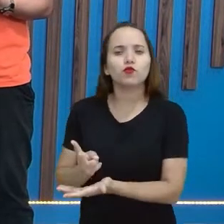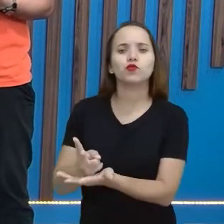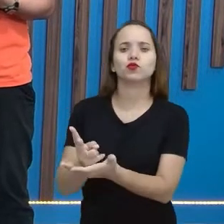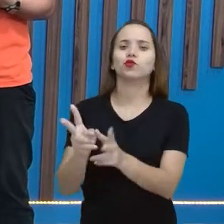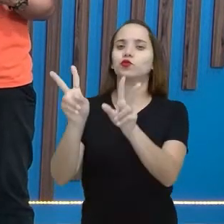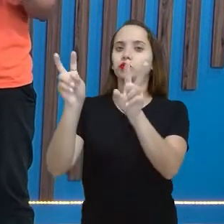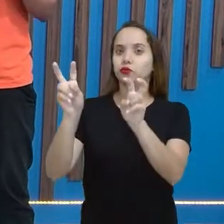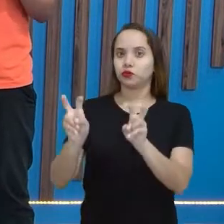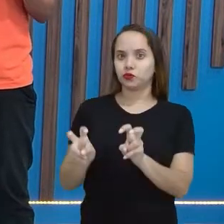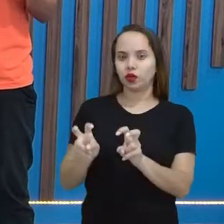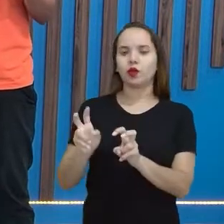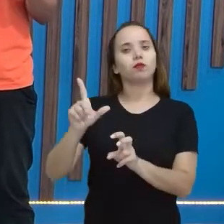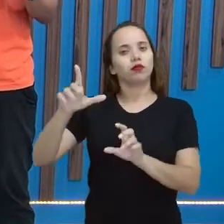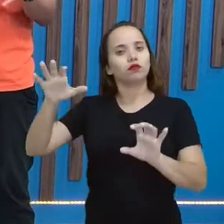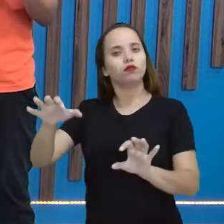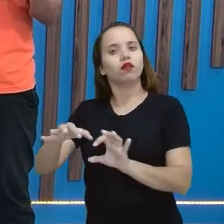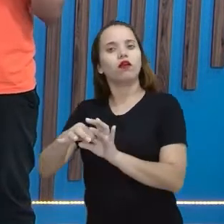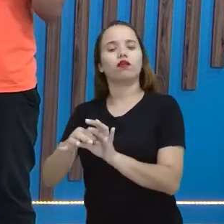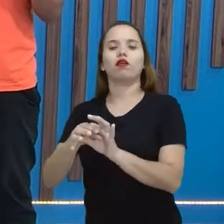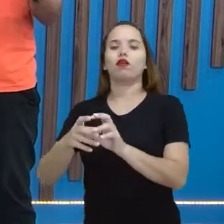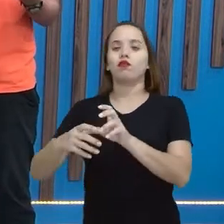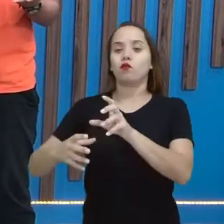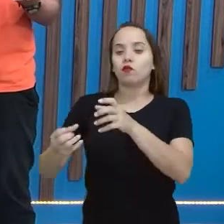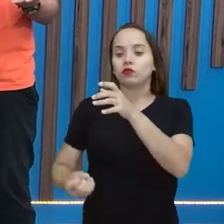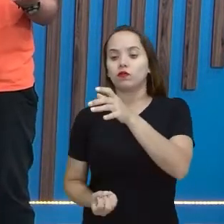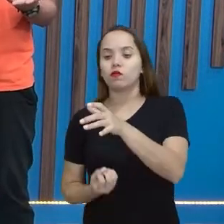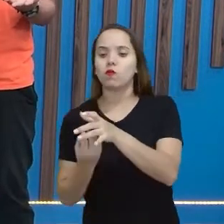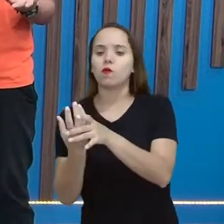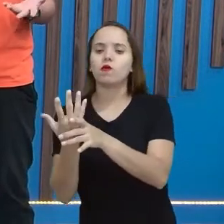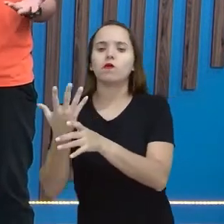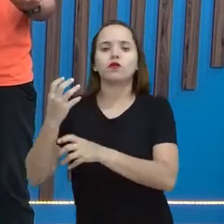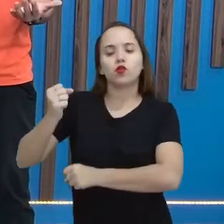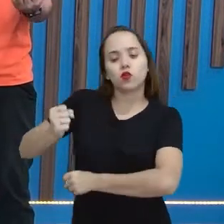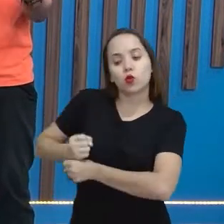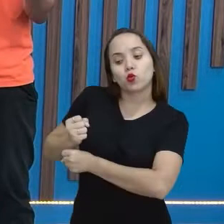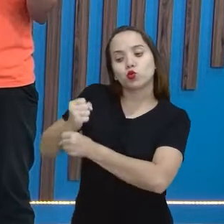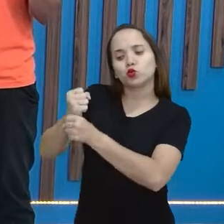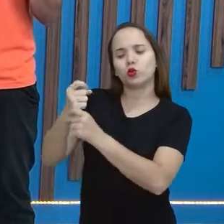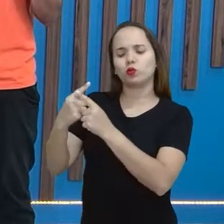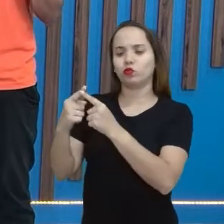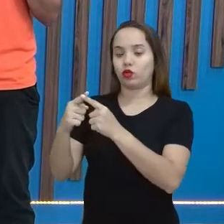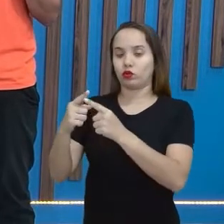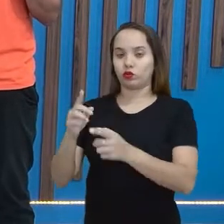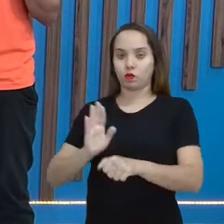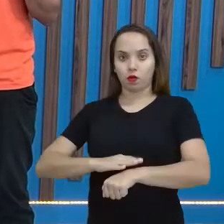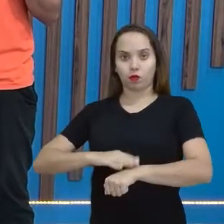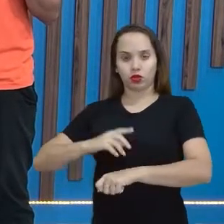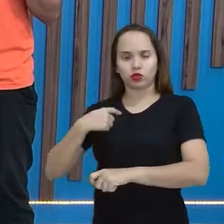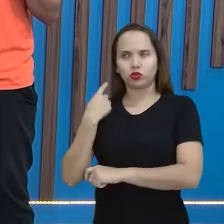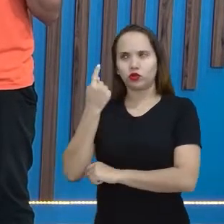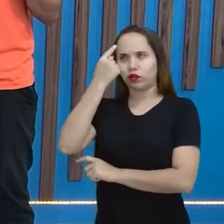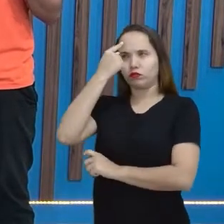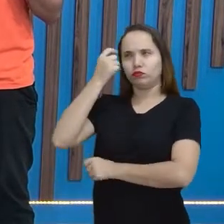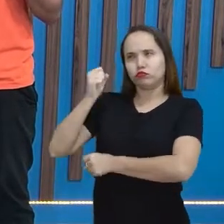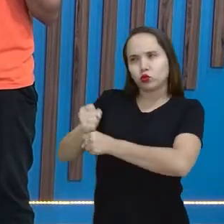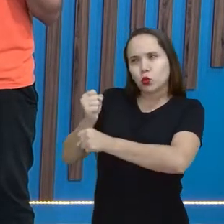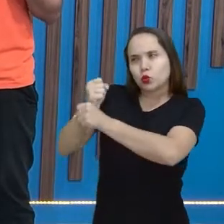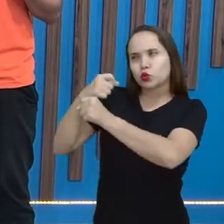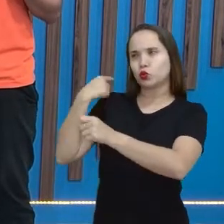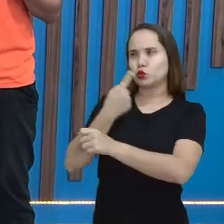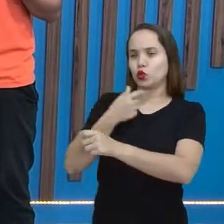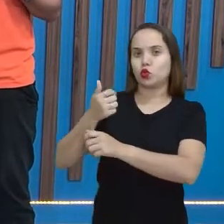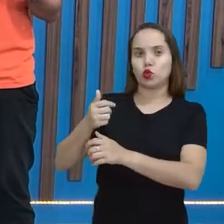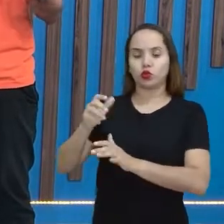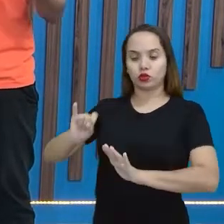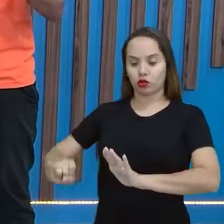tema, né, que tem a ver com essa construção, porque, veja, quando a gente constrói nossa identidade, a gente